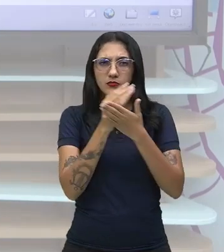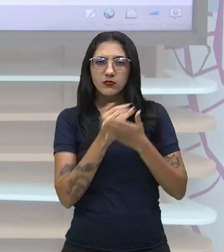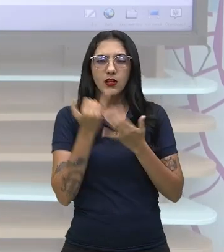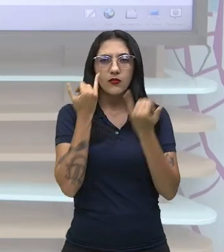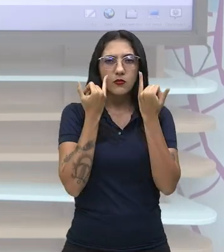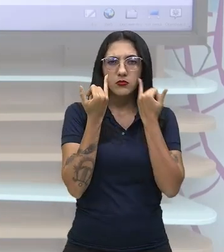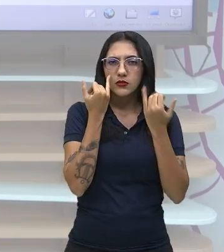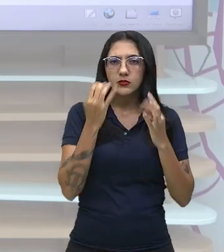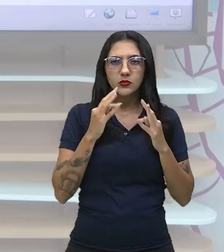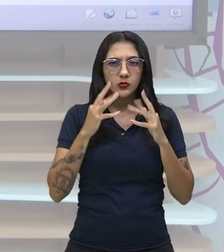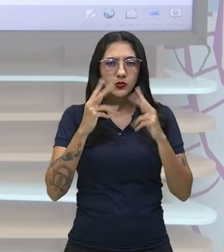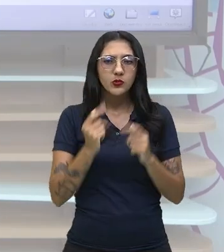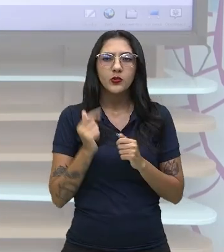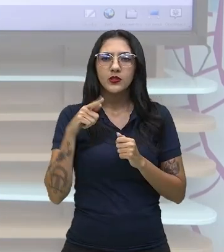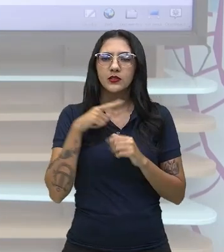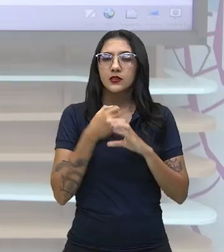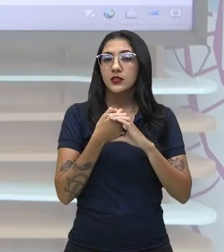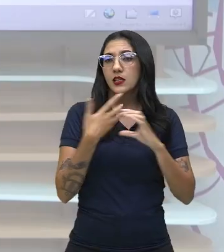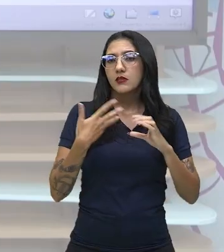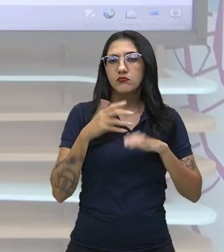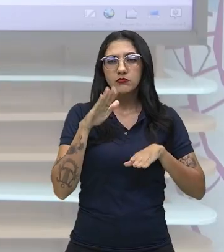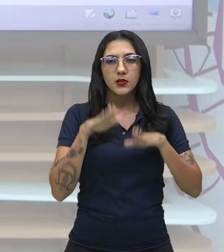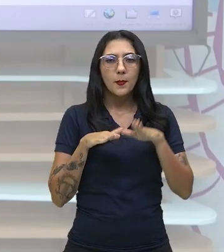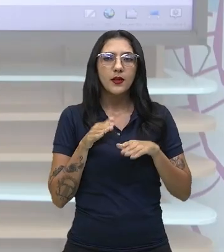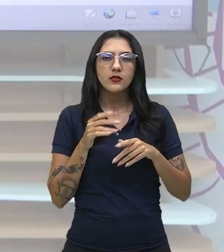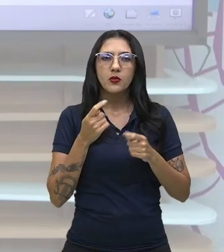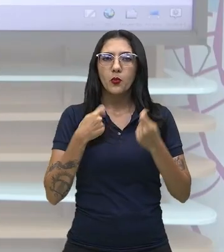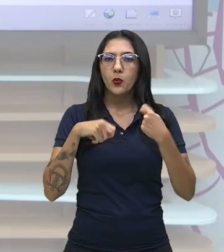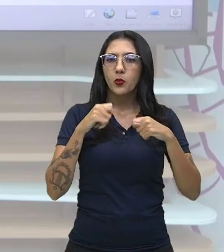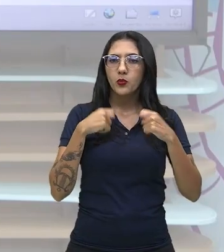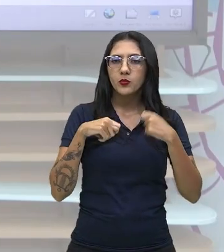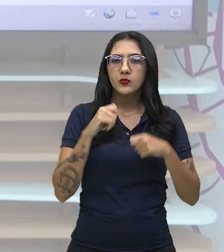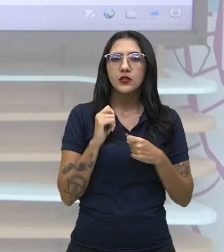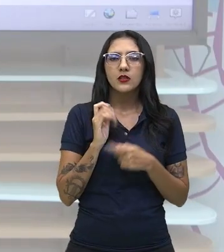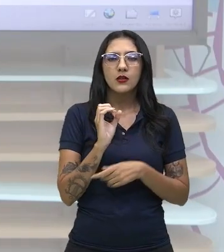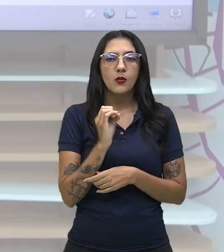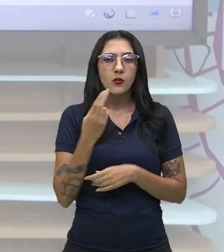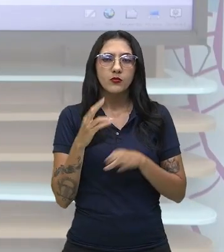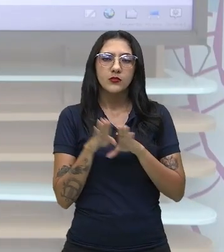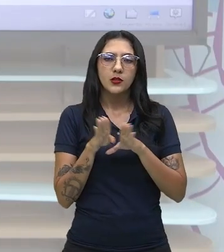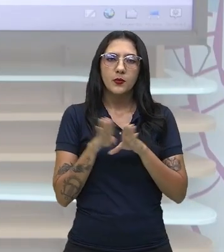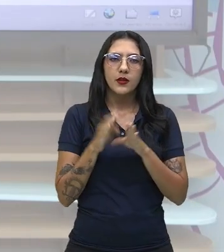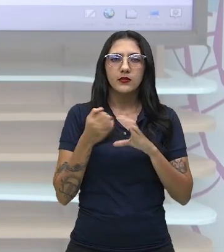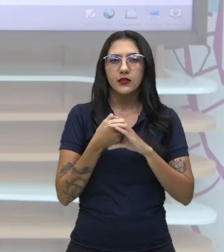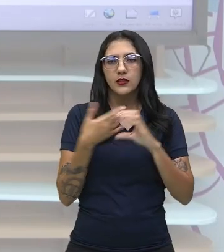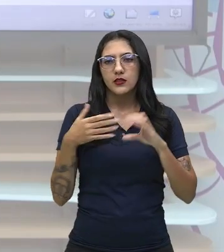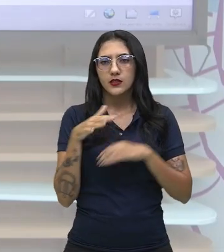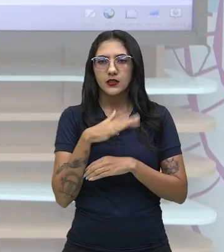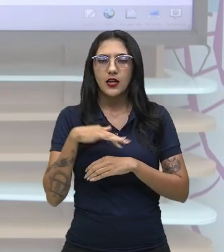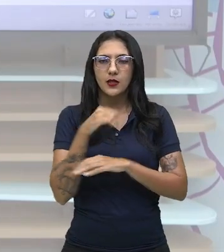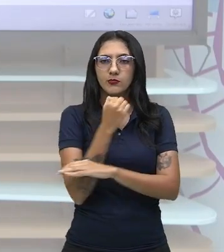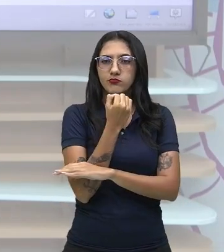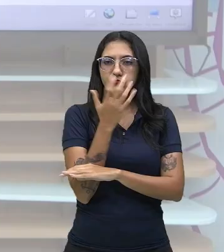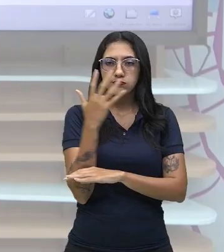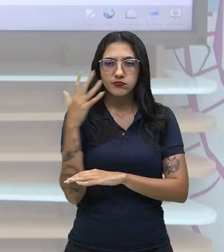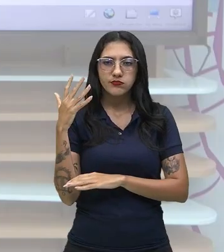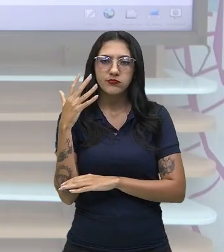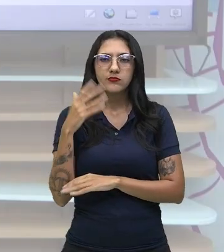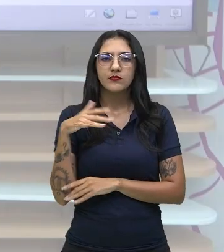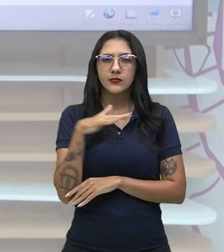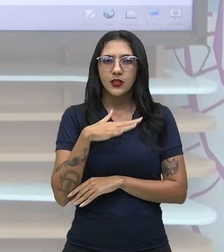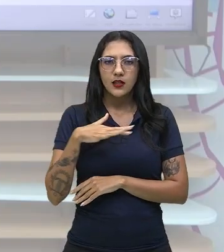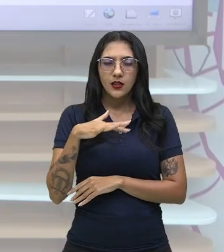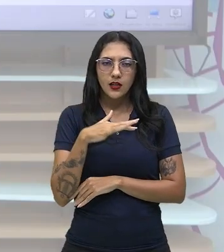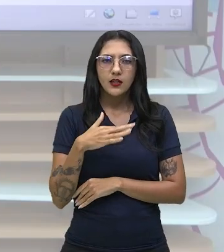eles possuem, seja da economia, aspectos aí da geografia, né, aspectos, características